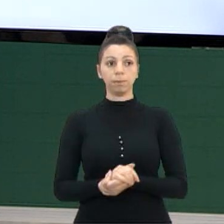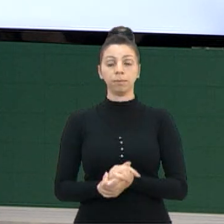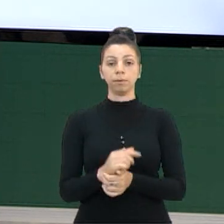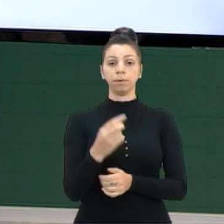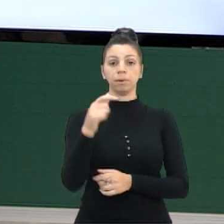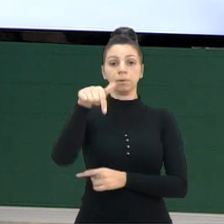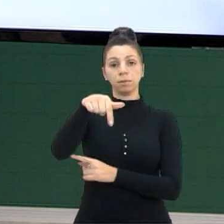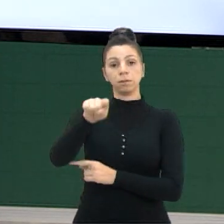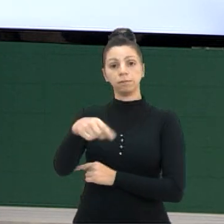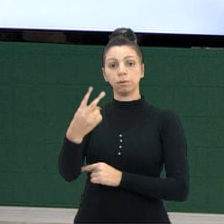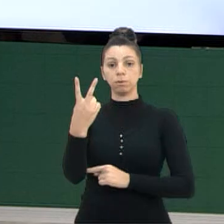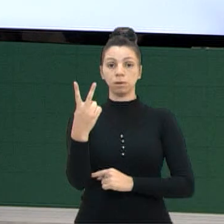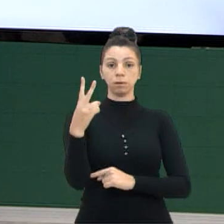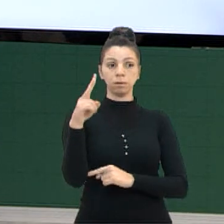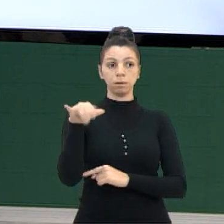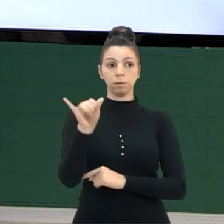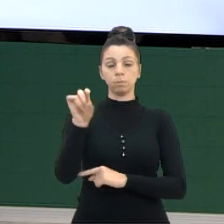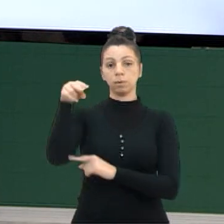7,2y² mais